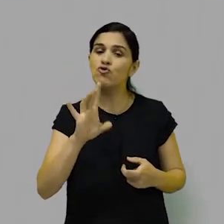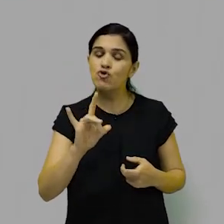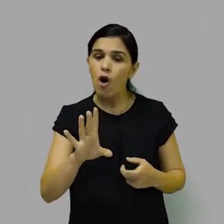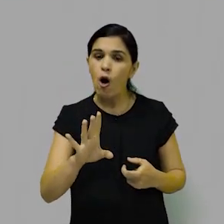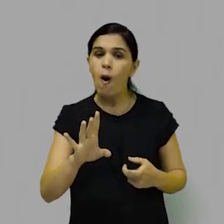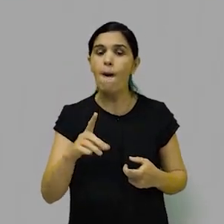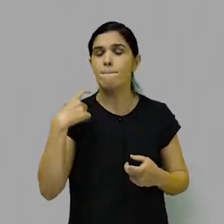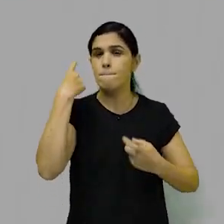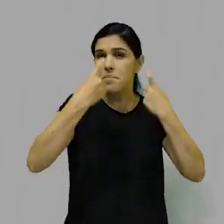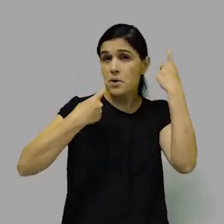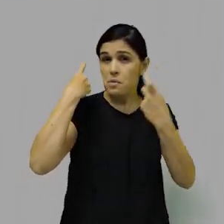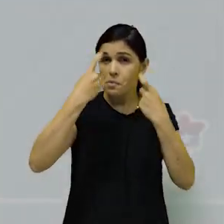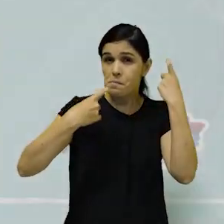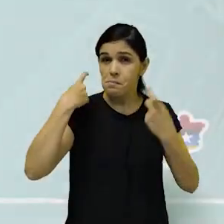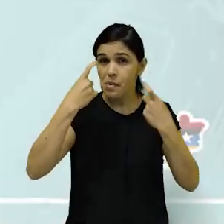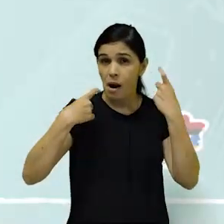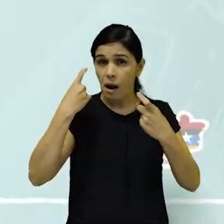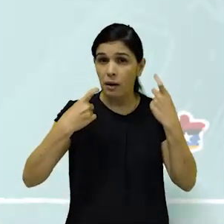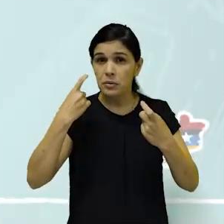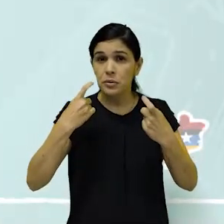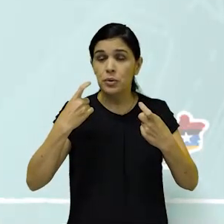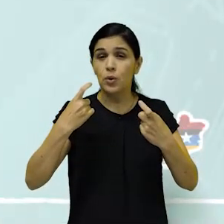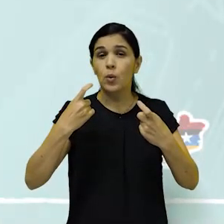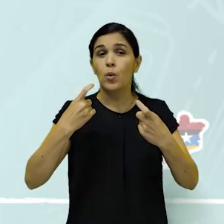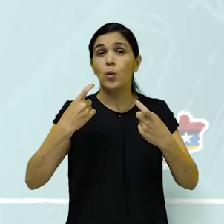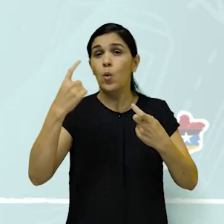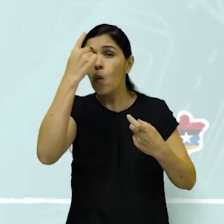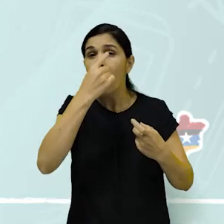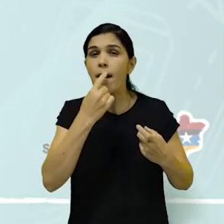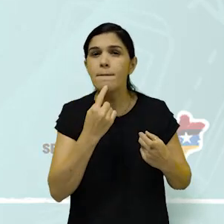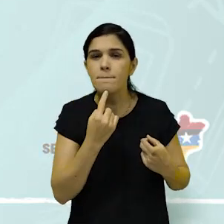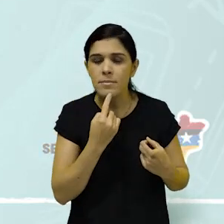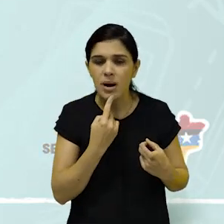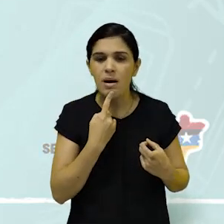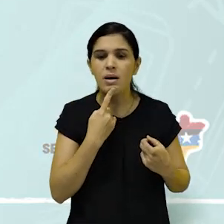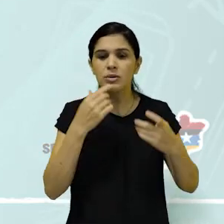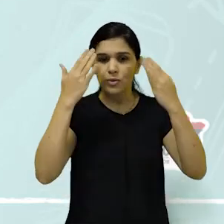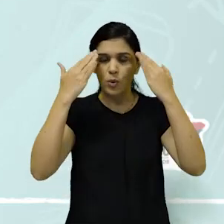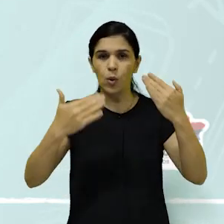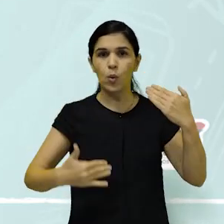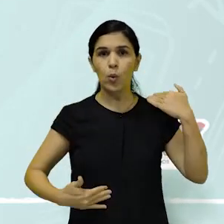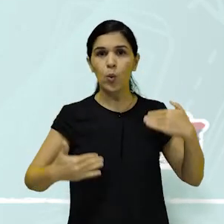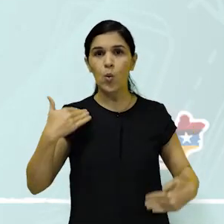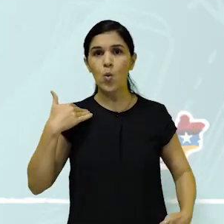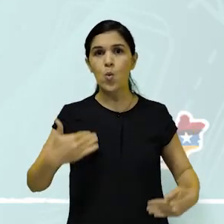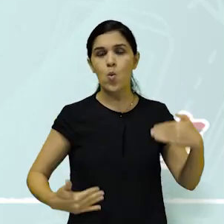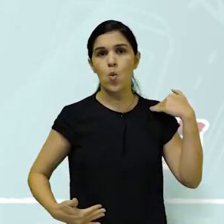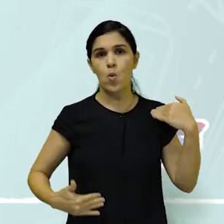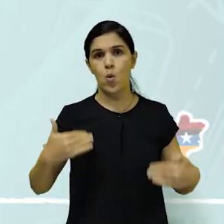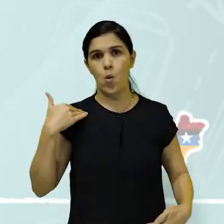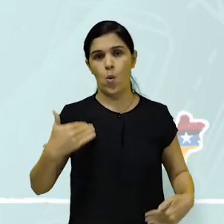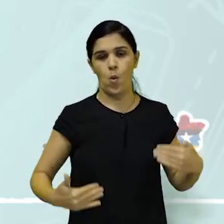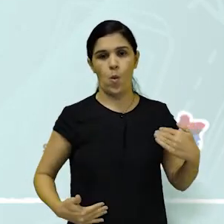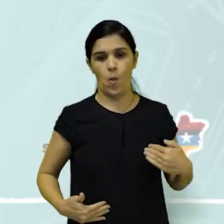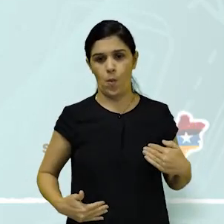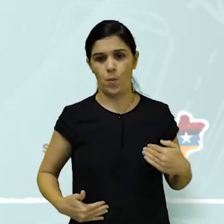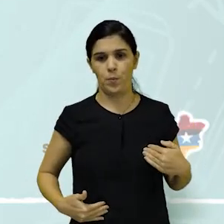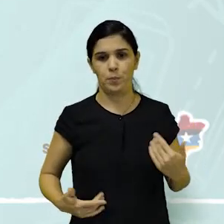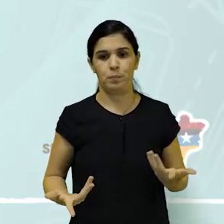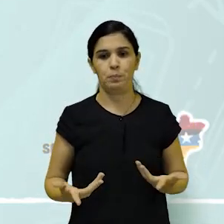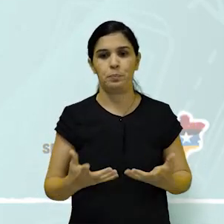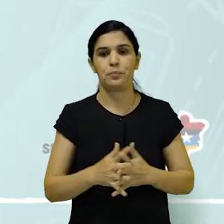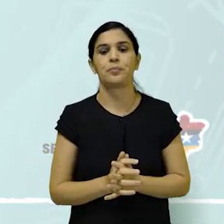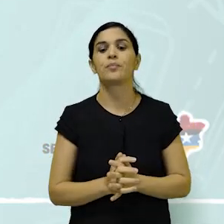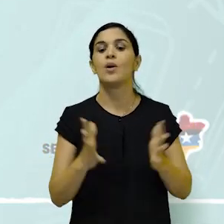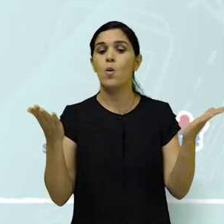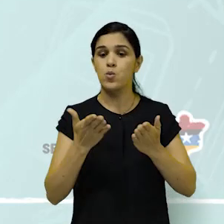consegue visualizar. Hoje, a influência das redes sociais praticamente globalizou por completo as formas